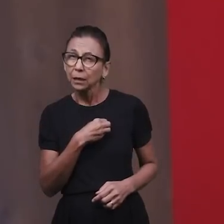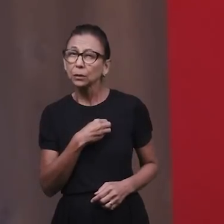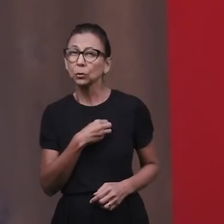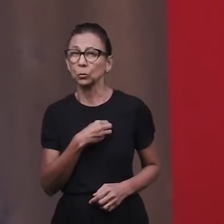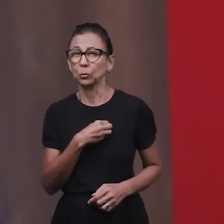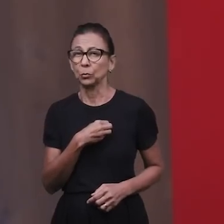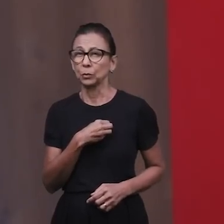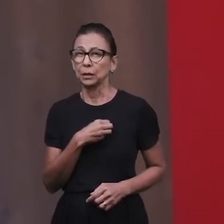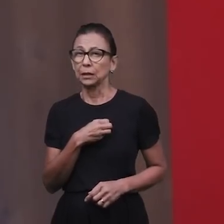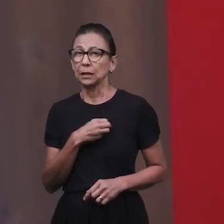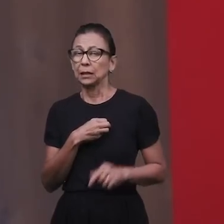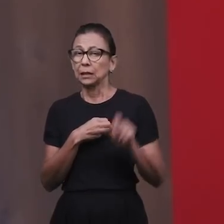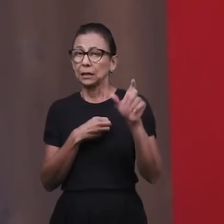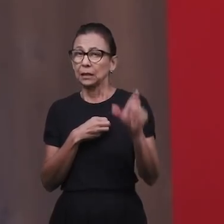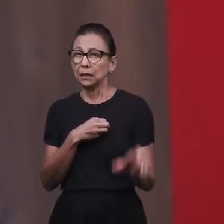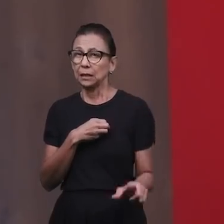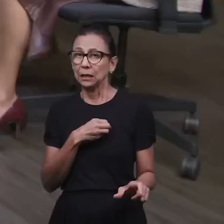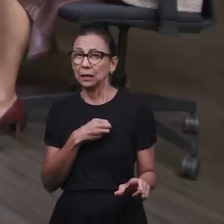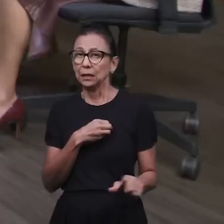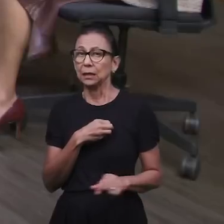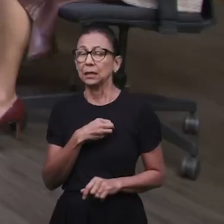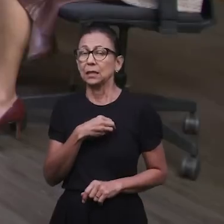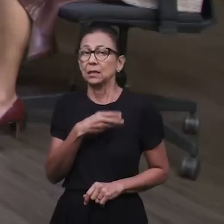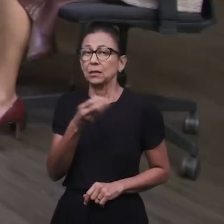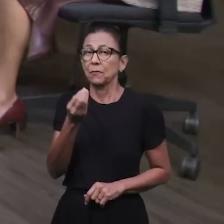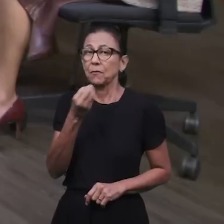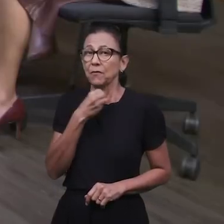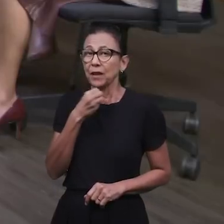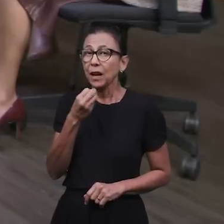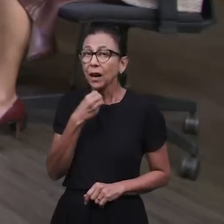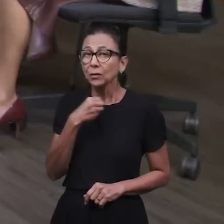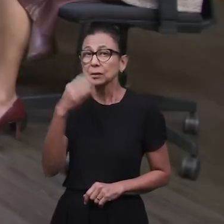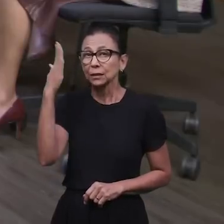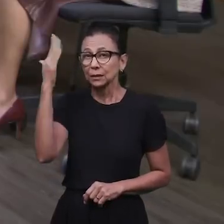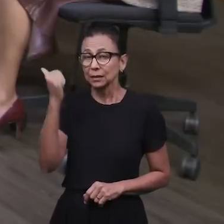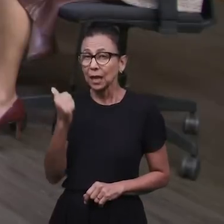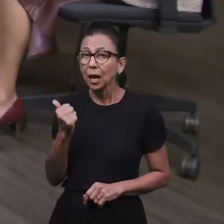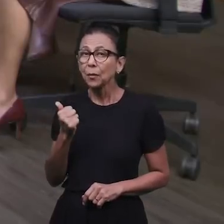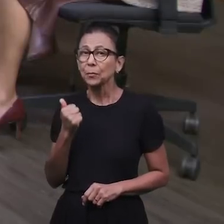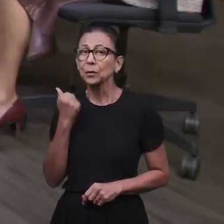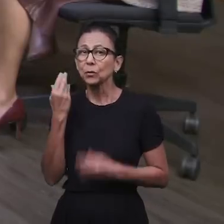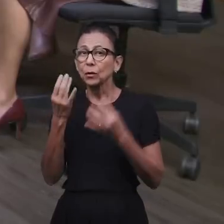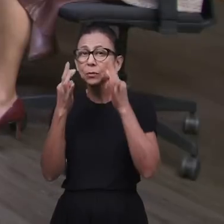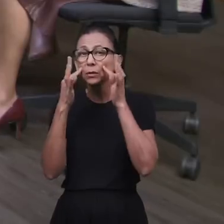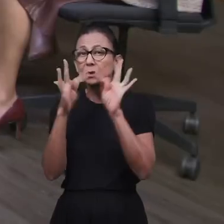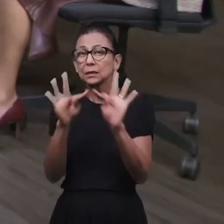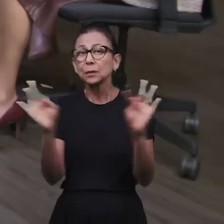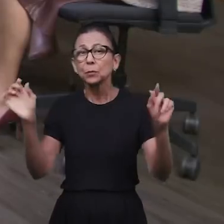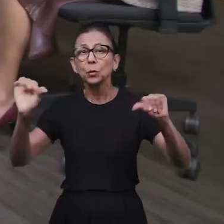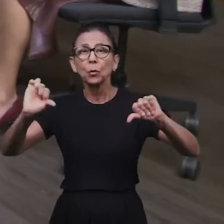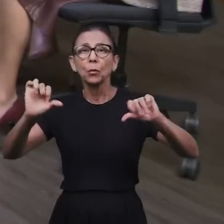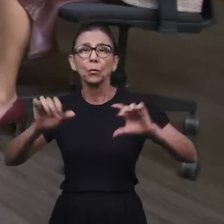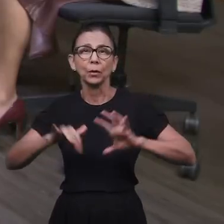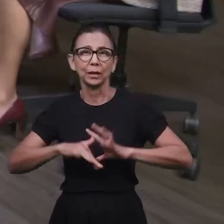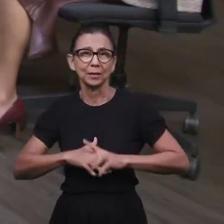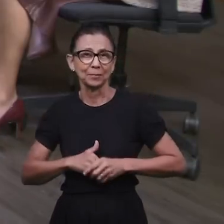pecais contra Cristo. Então o problema é muito mais grave do que a gente pode imaginar. Então dizer convém, não